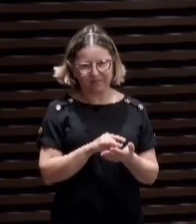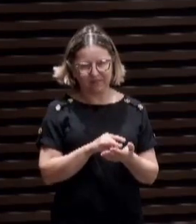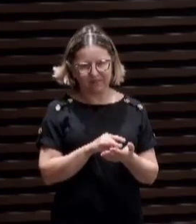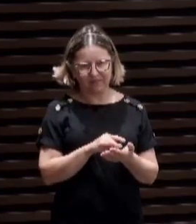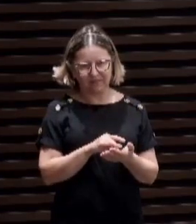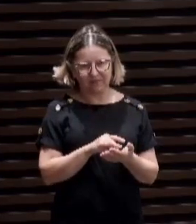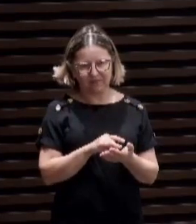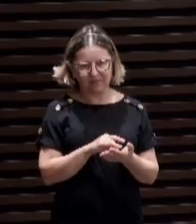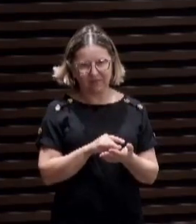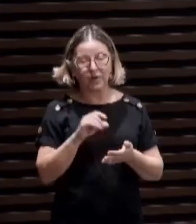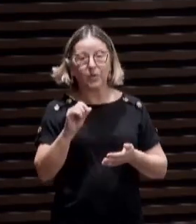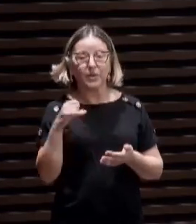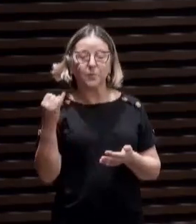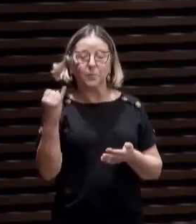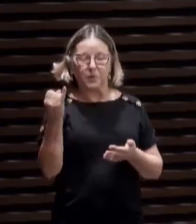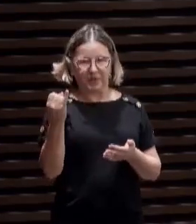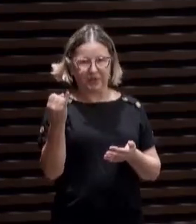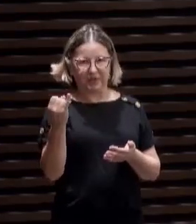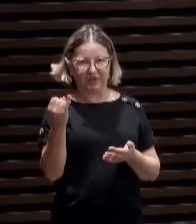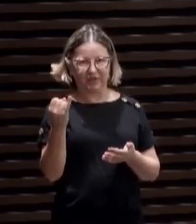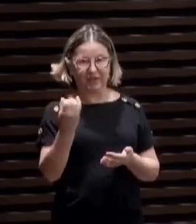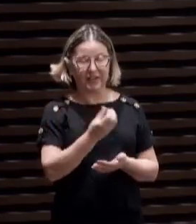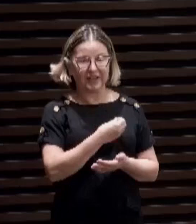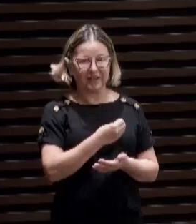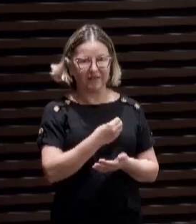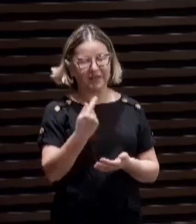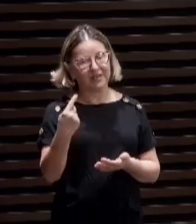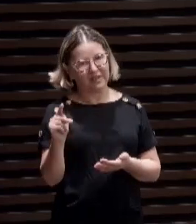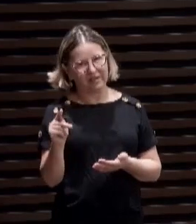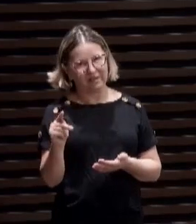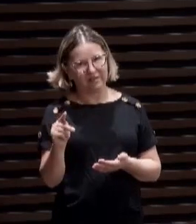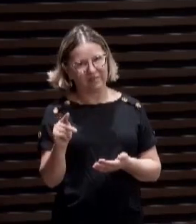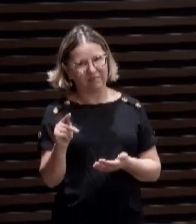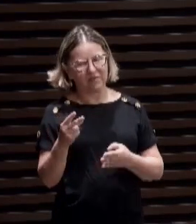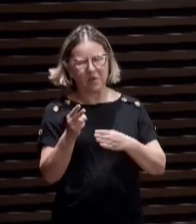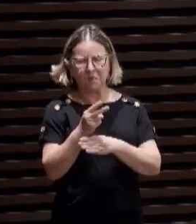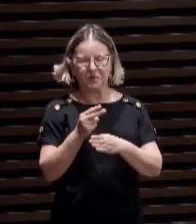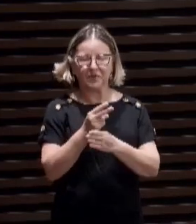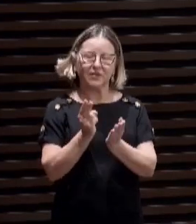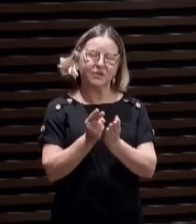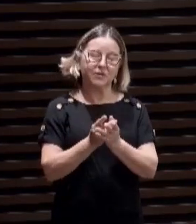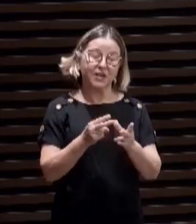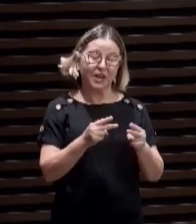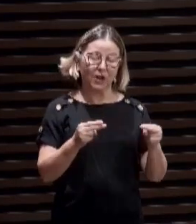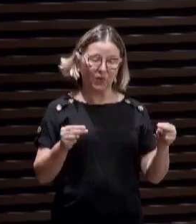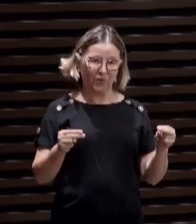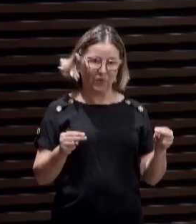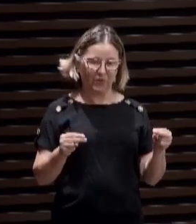suas vidas. Se eles estavam buscando as mesmas coisas,